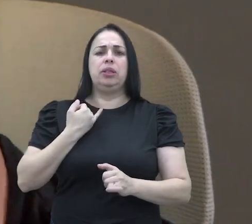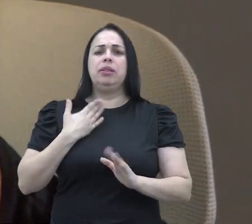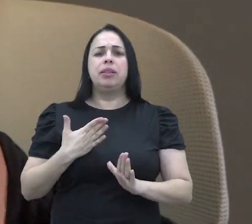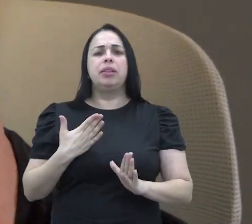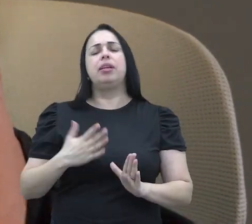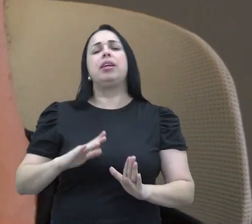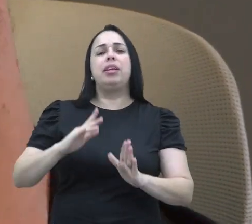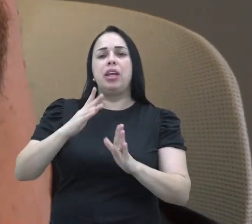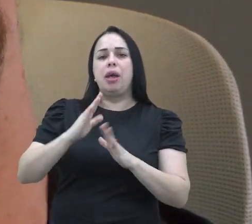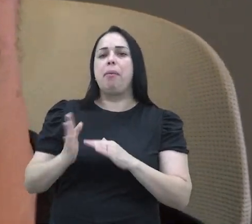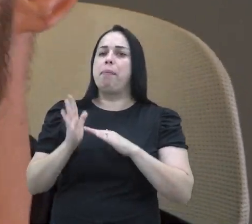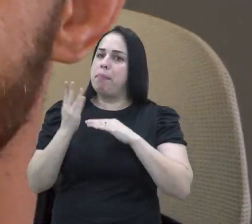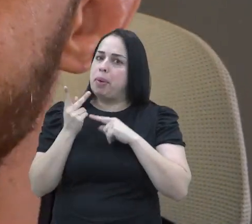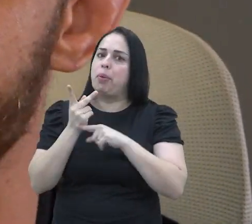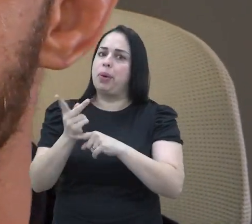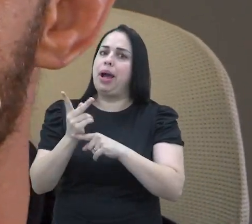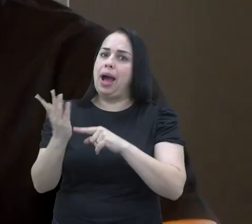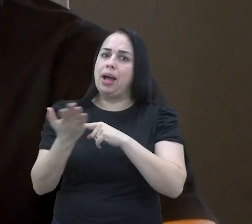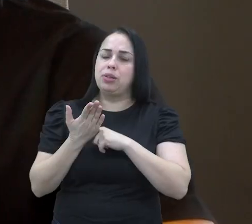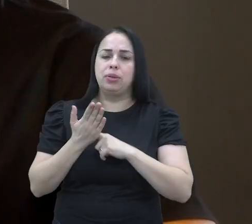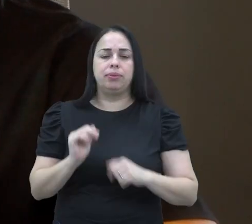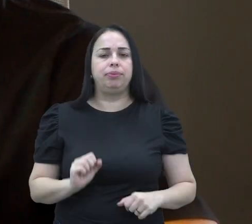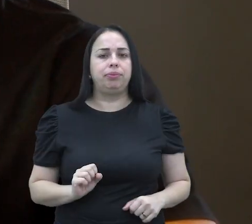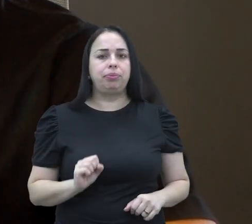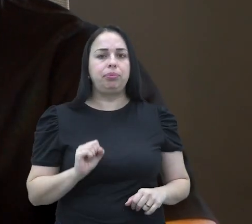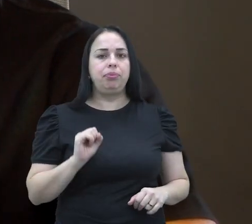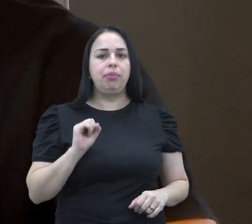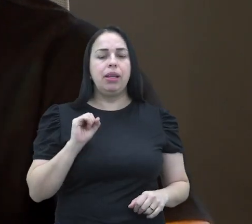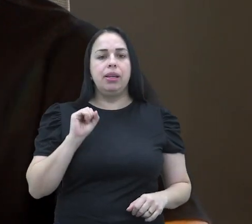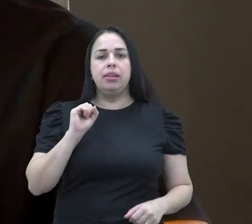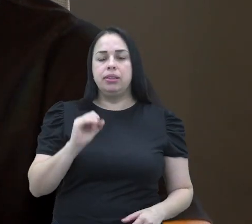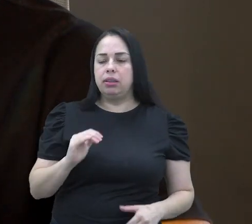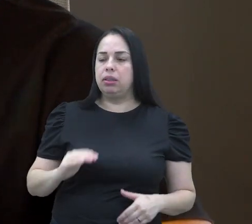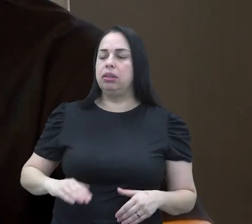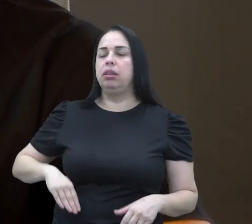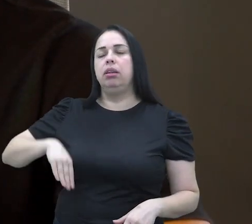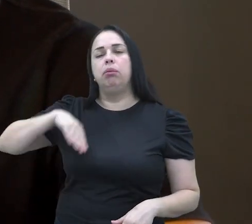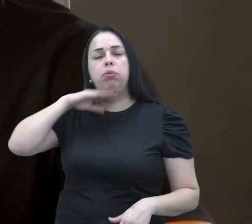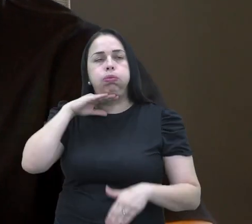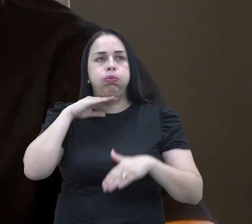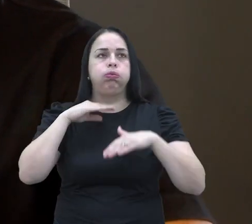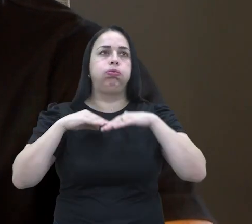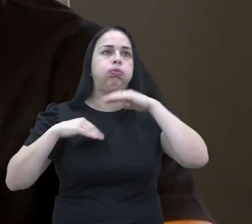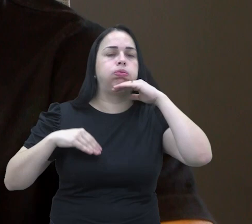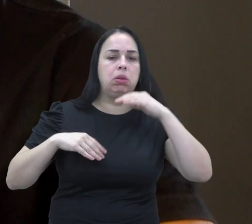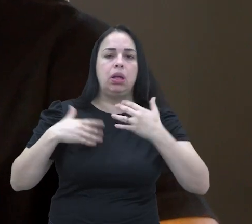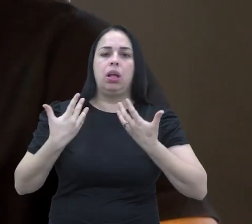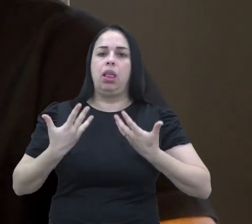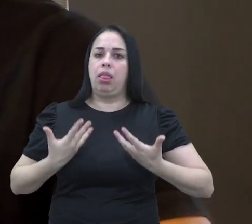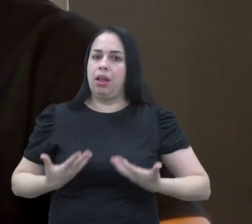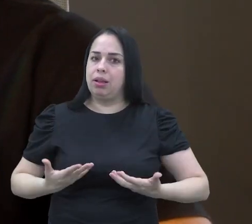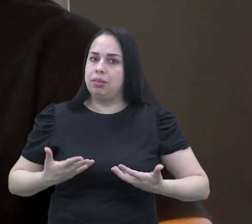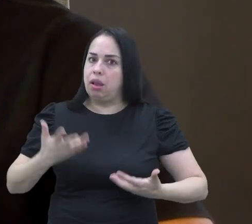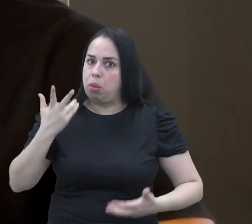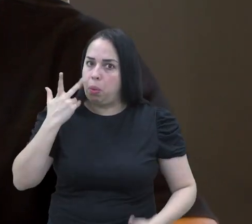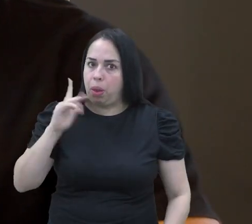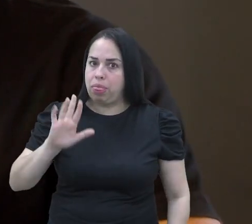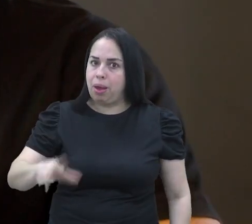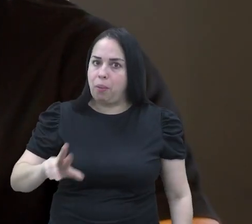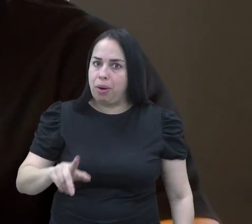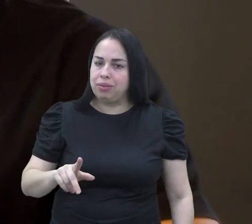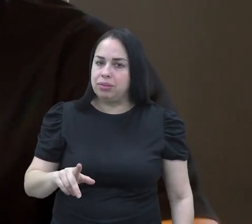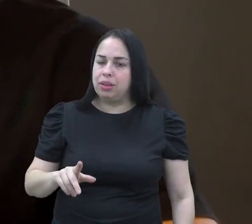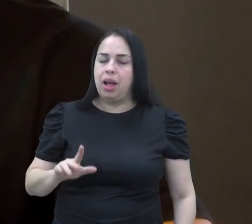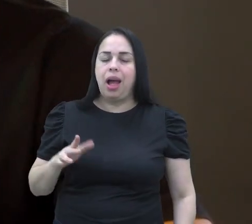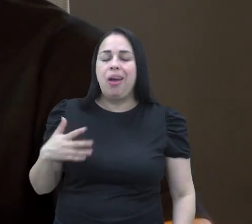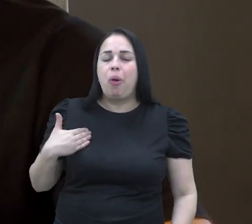seja ela qual for, e buscar ajuda. Se eu não percebo que eu venho me desgastando de uma forma não natural,